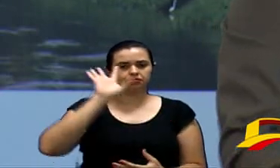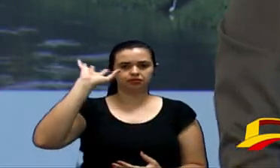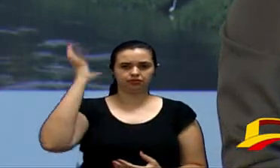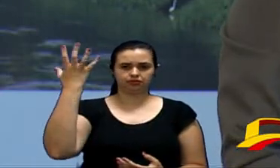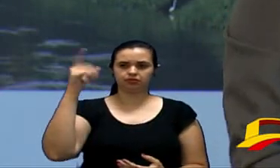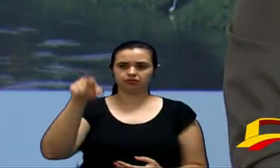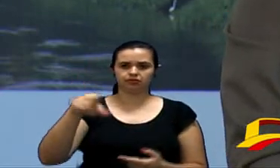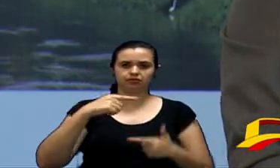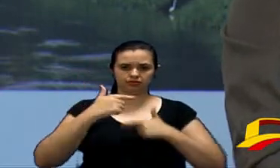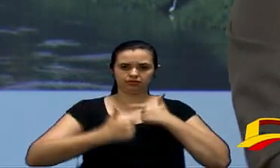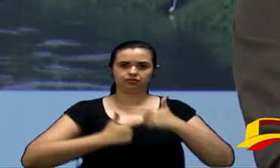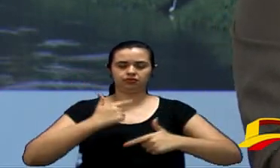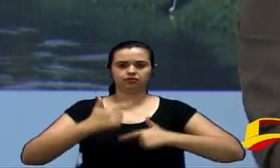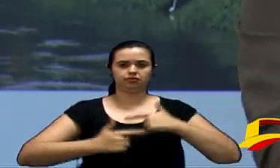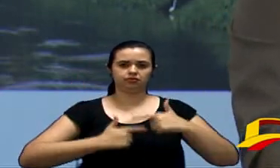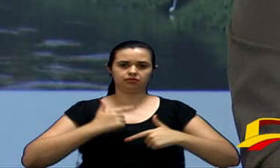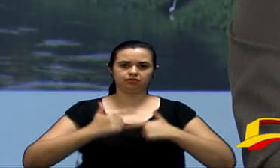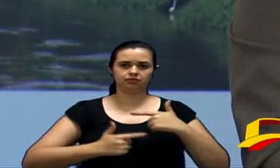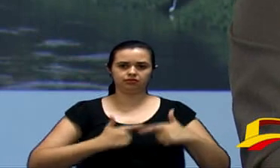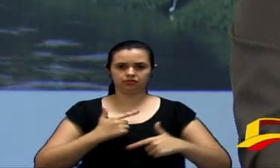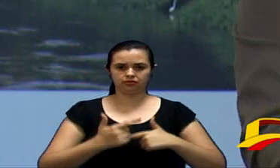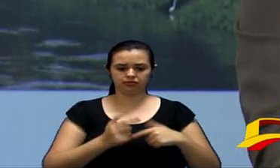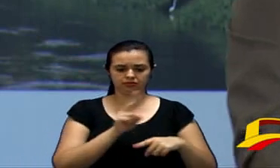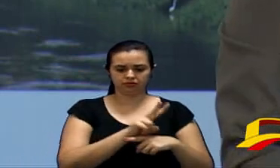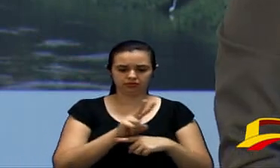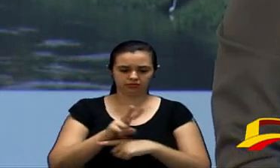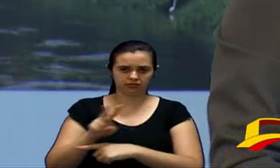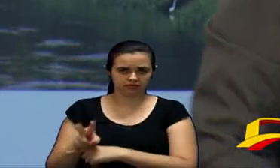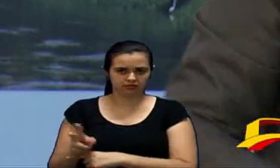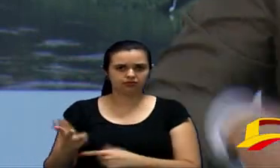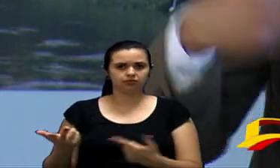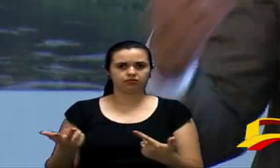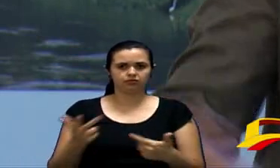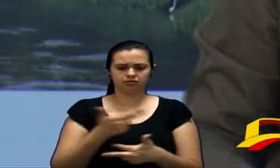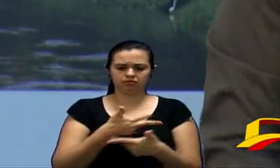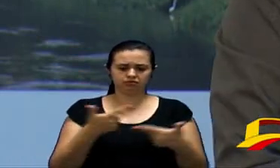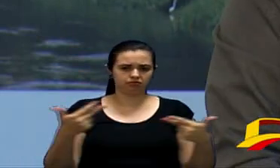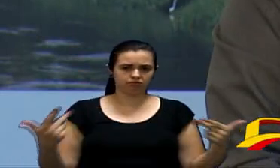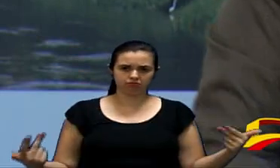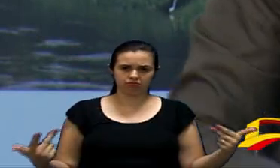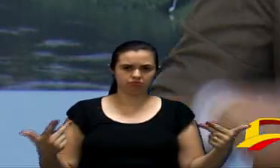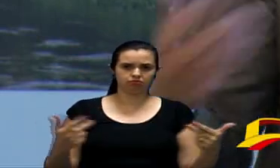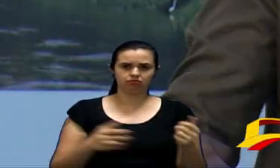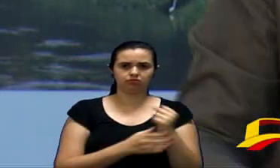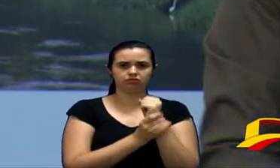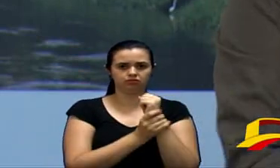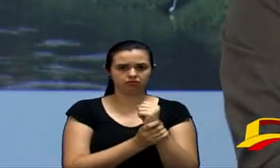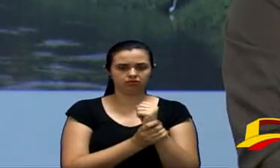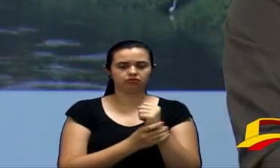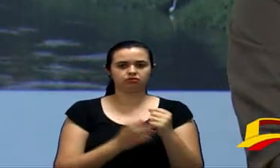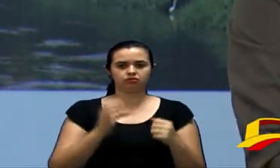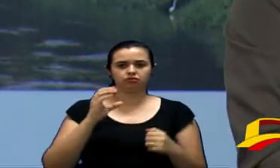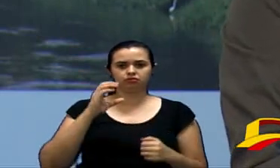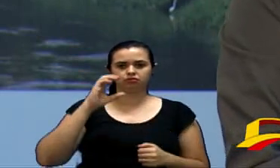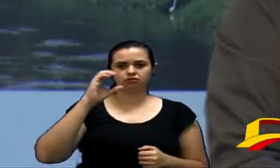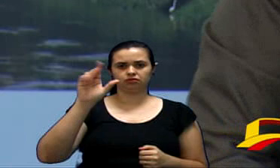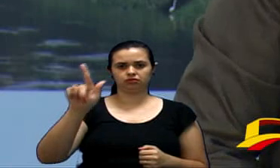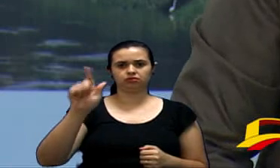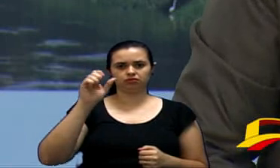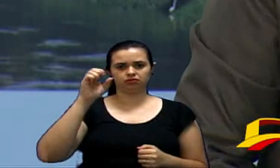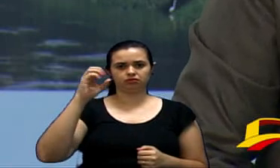suas funções na delegação das atividades típicas também de outras forças de segurança, como a GCM, ficam